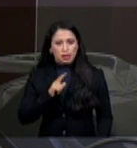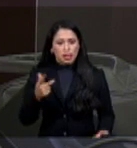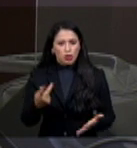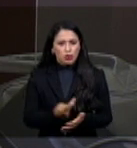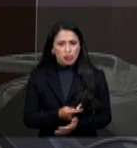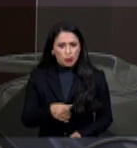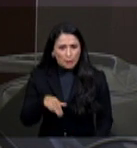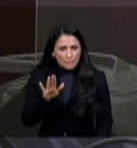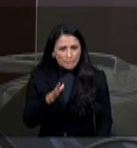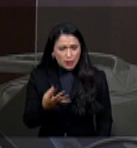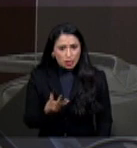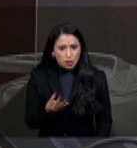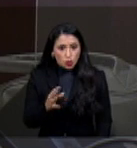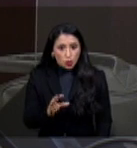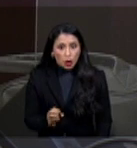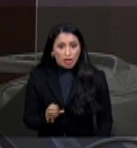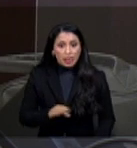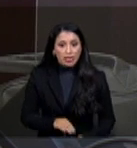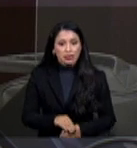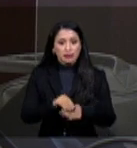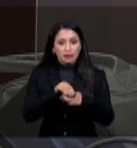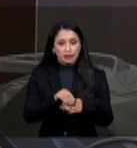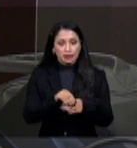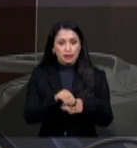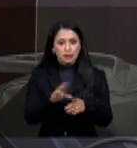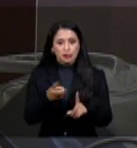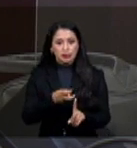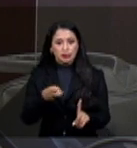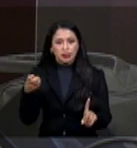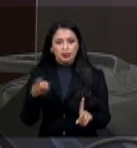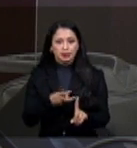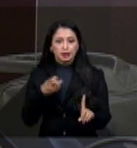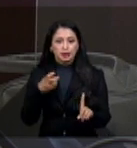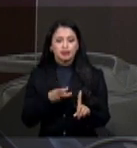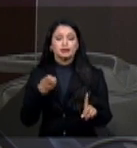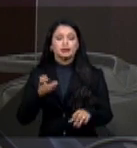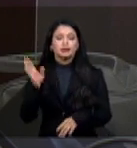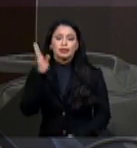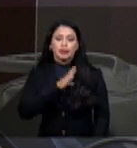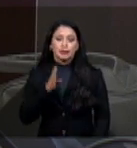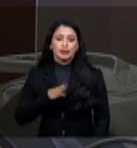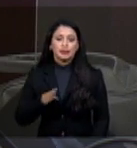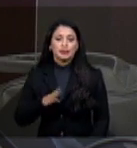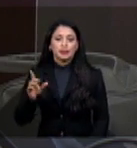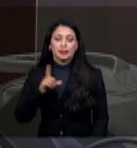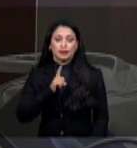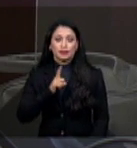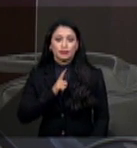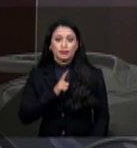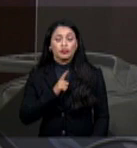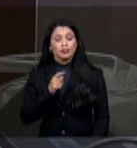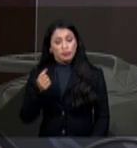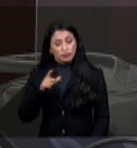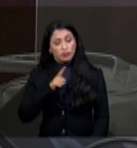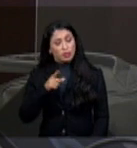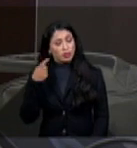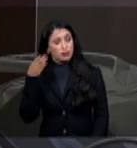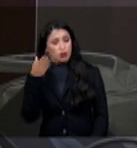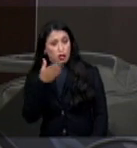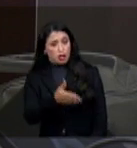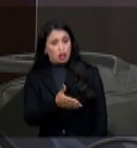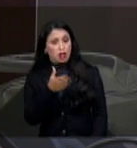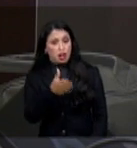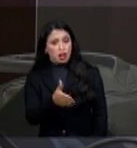Mais de 40 lideranças indígenas brasileiras, fora as outras de outros países que estavam lá. E foi necessário a